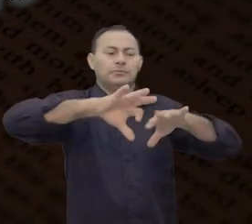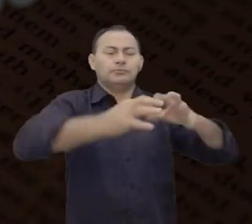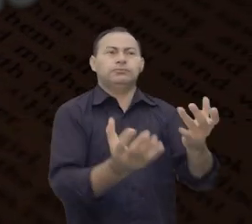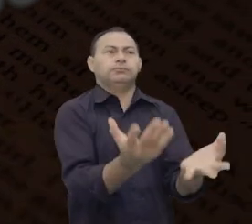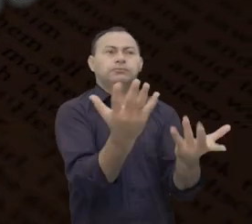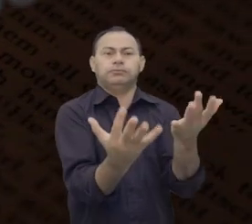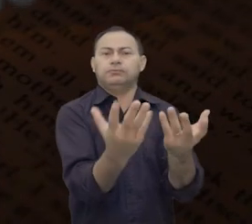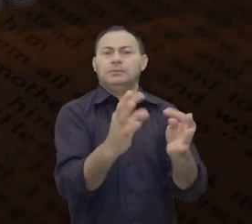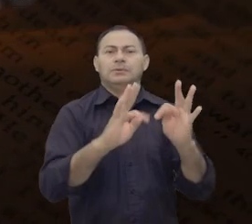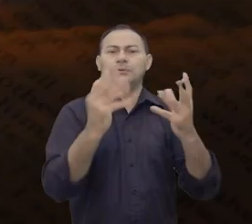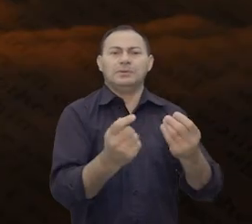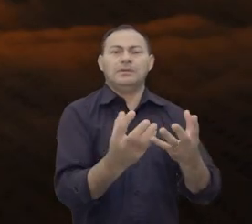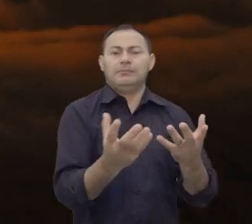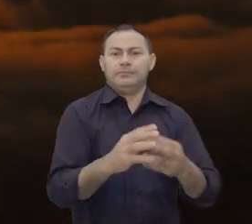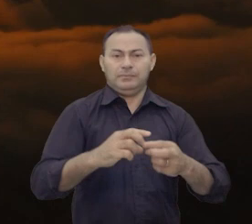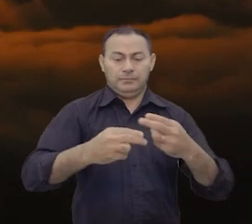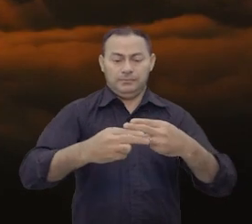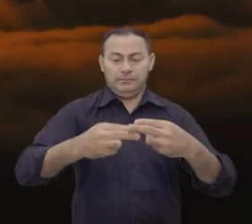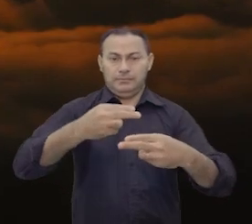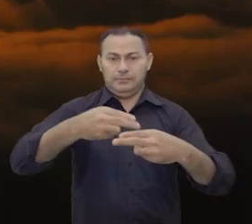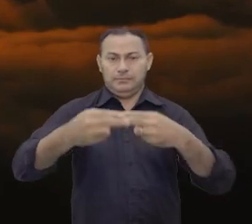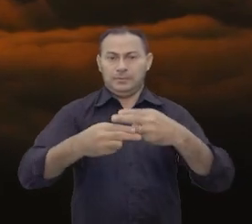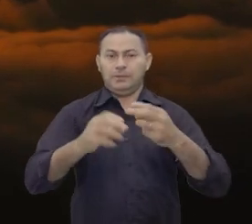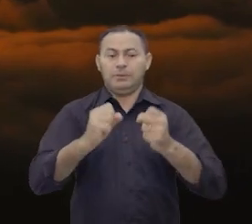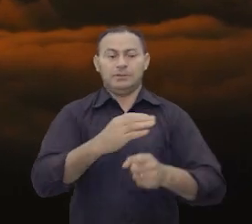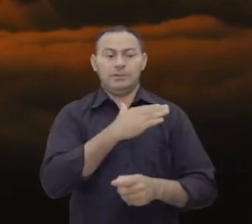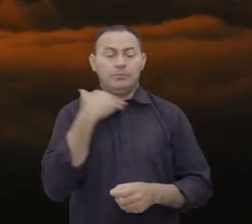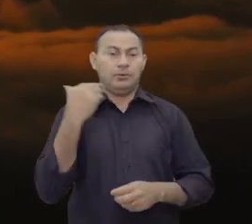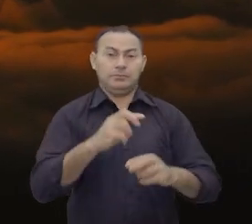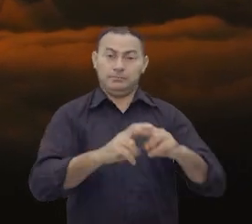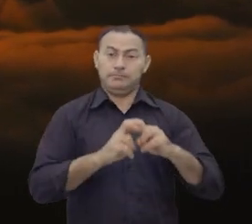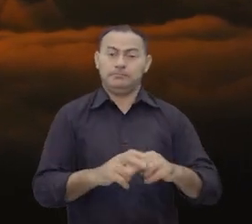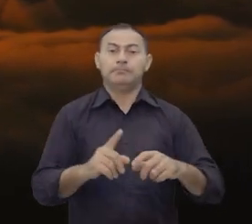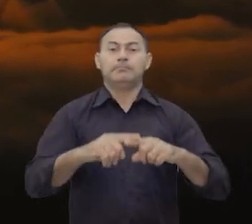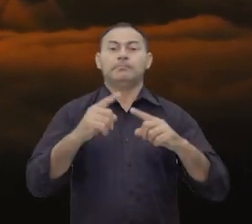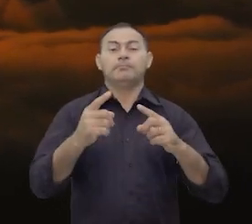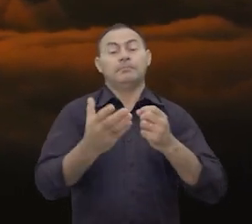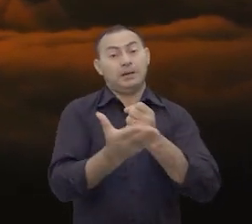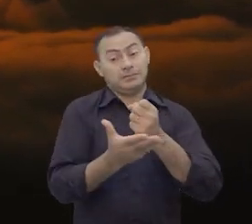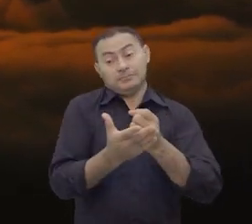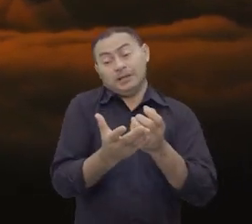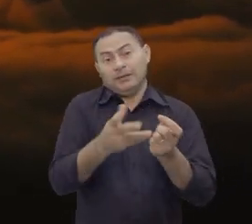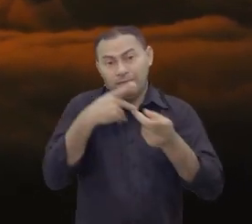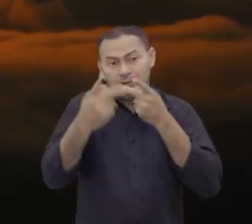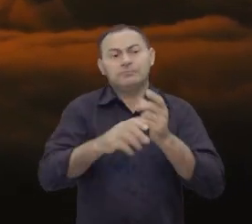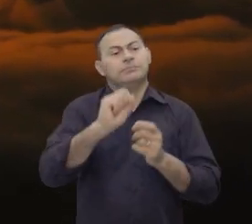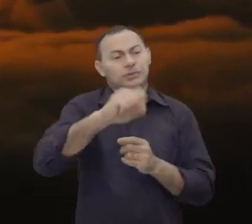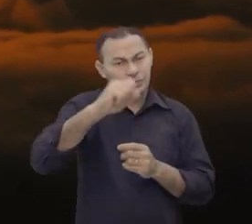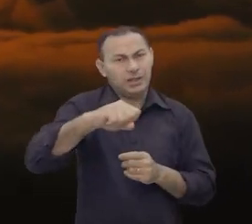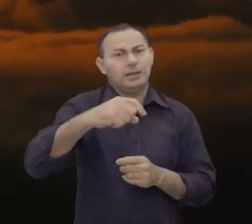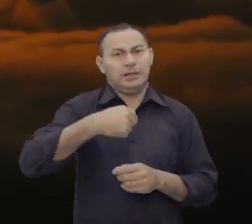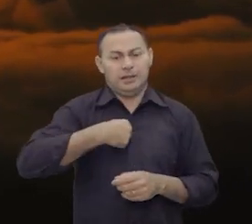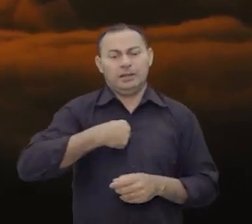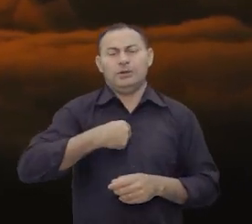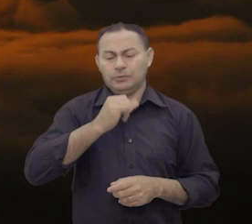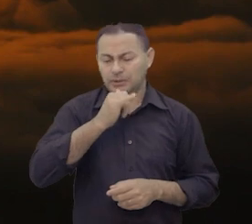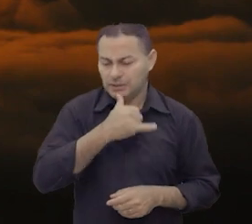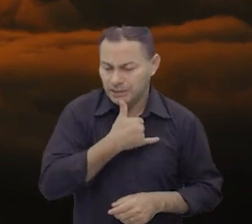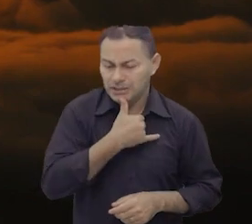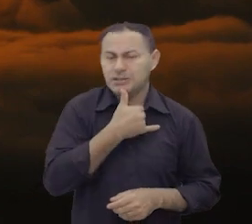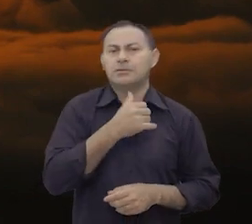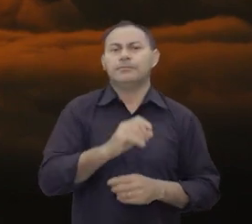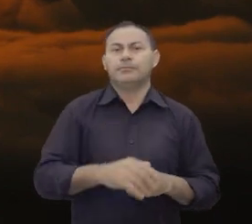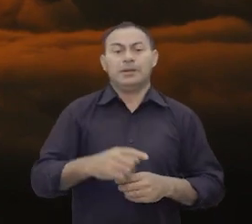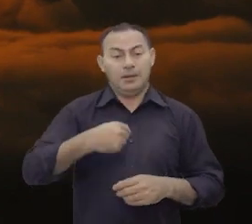destruídas pelo fogo? Neemias poderia ter sido morto por isso. Basicamente ele disse, sim, eu estou